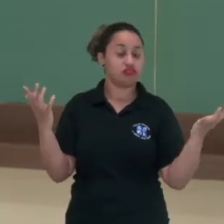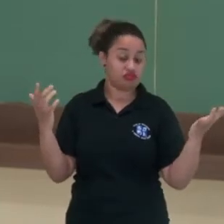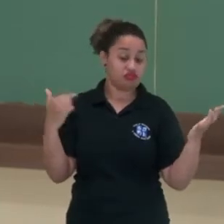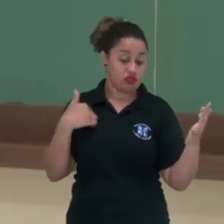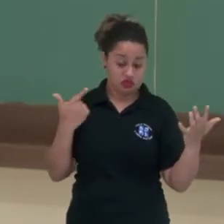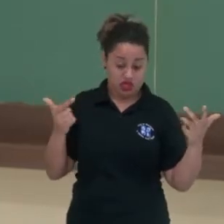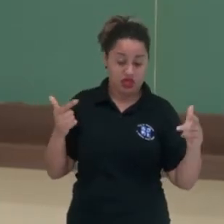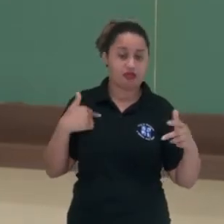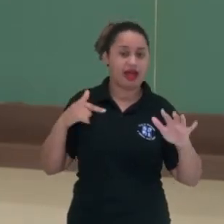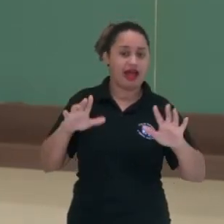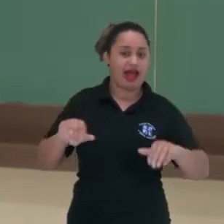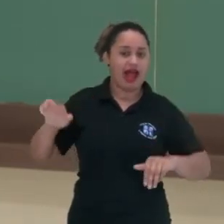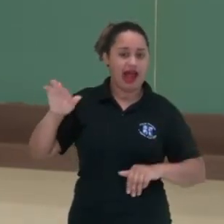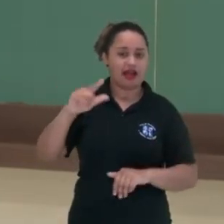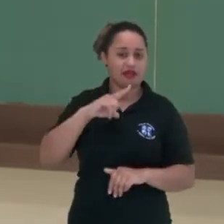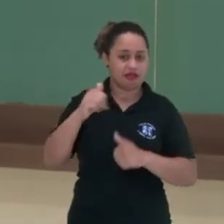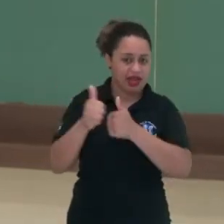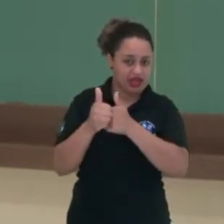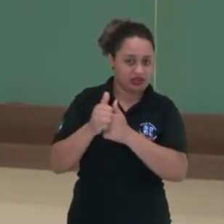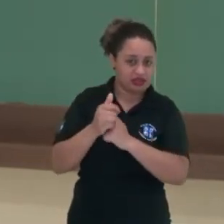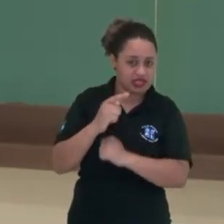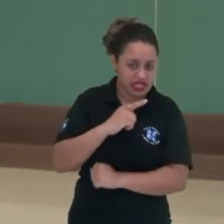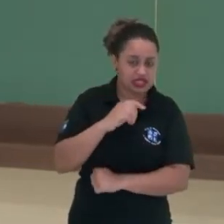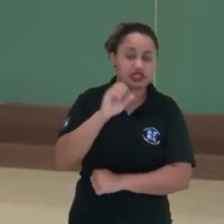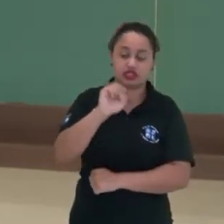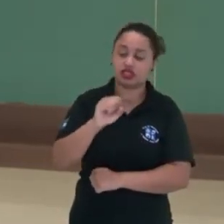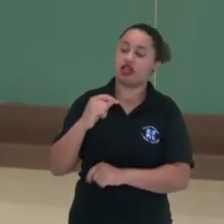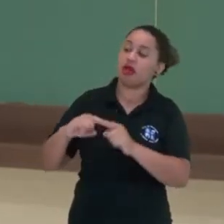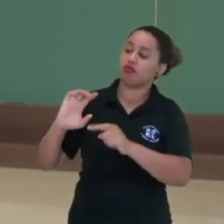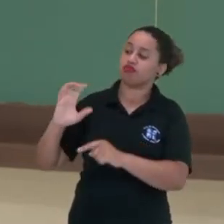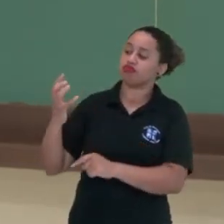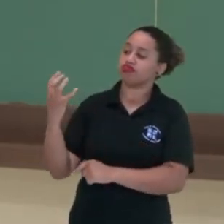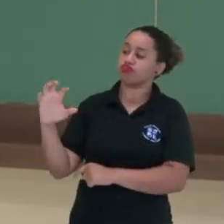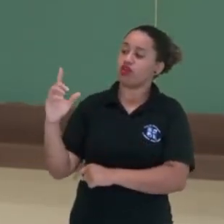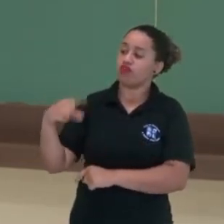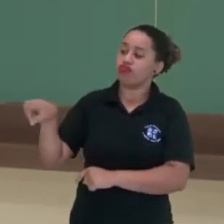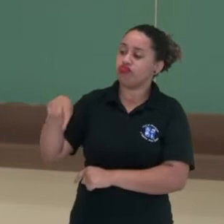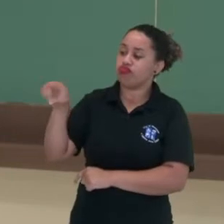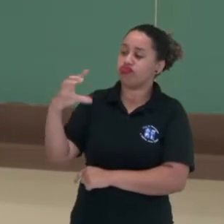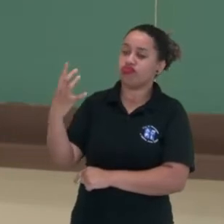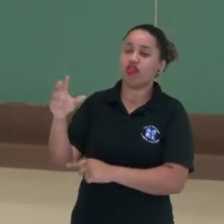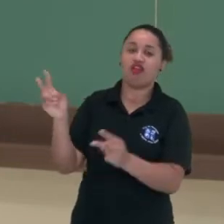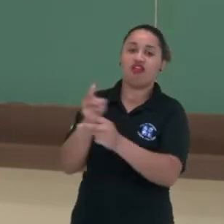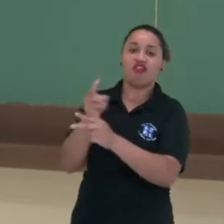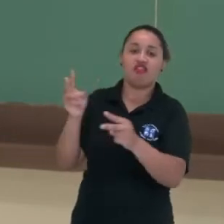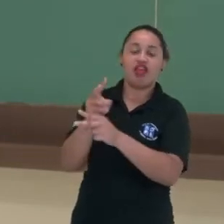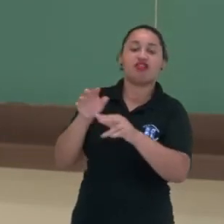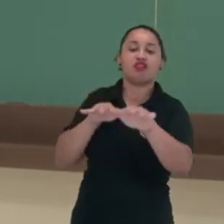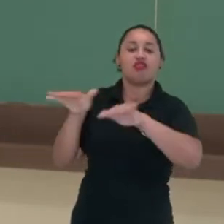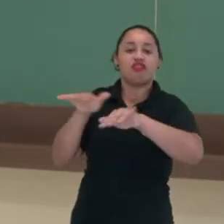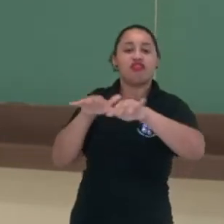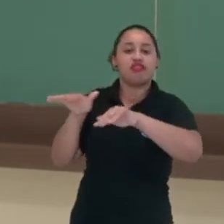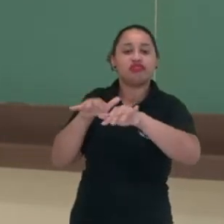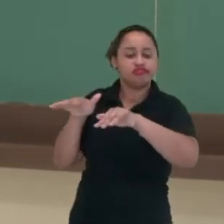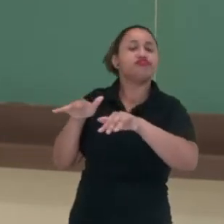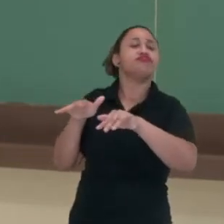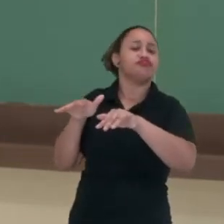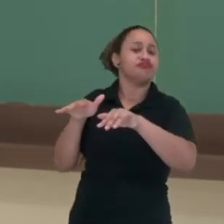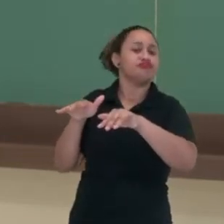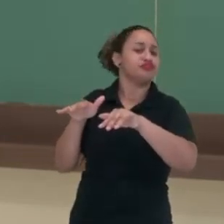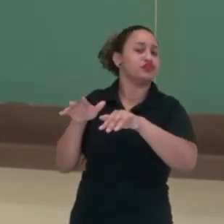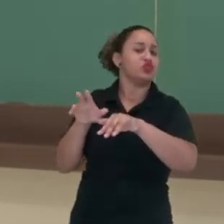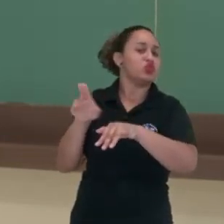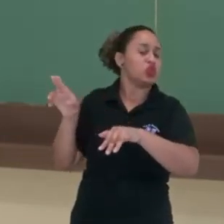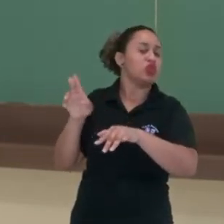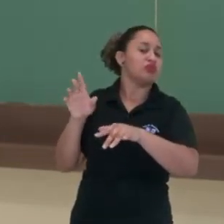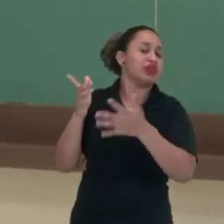ar. A partir do momento que eu começo a rodar as pás do ventilador, esse vento, ele começa a se movimentar. Qual que é o nome da